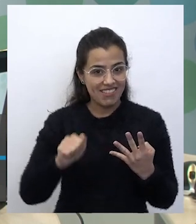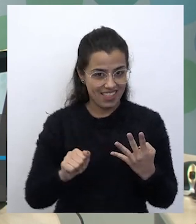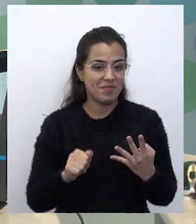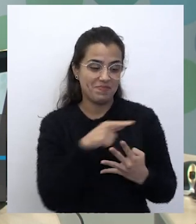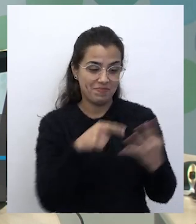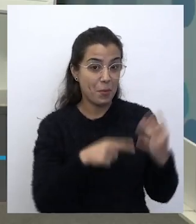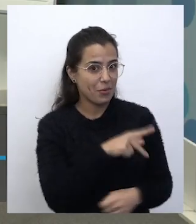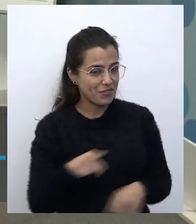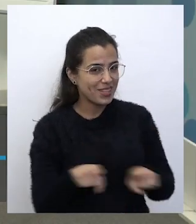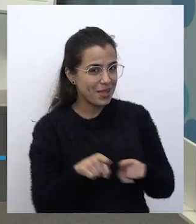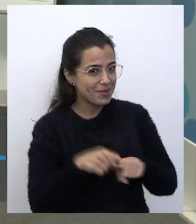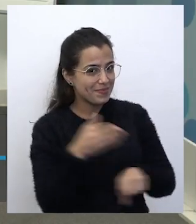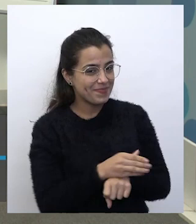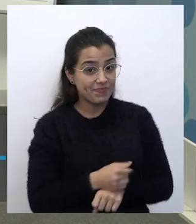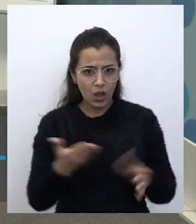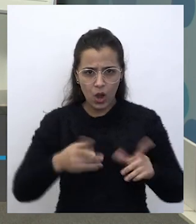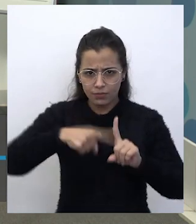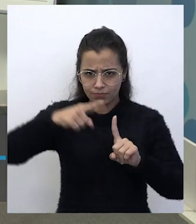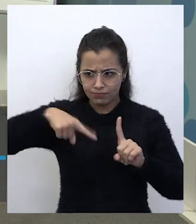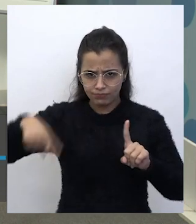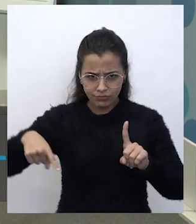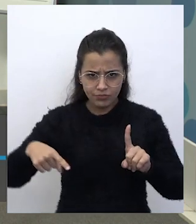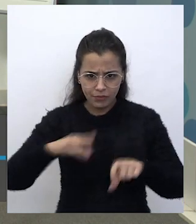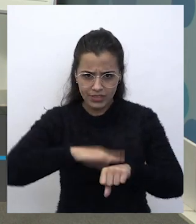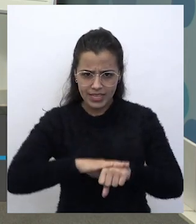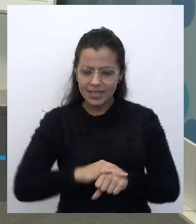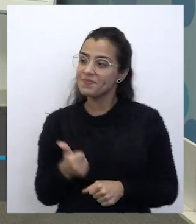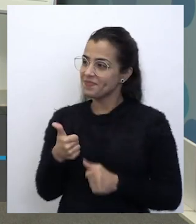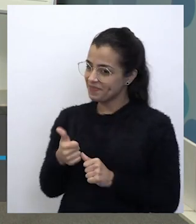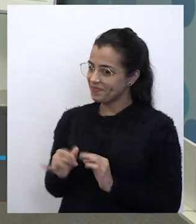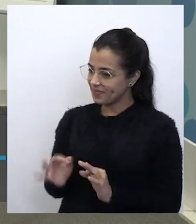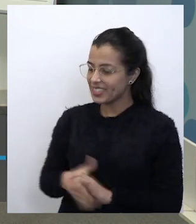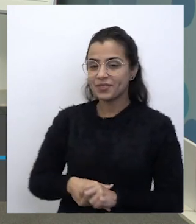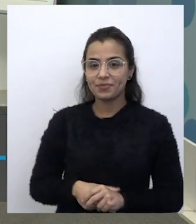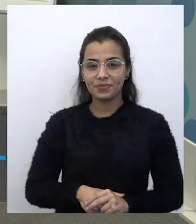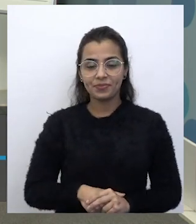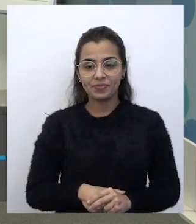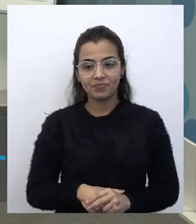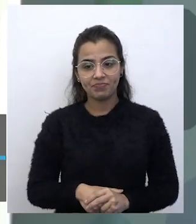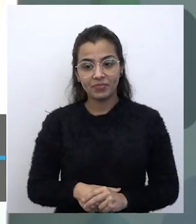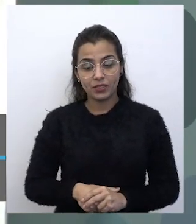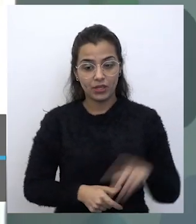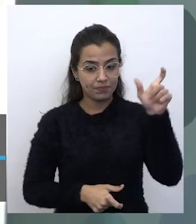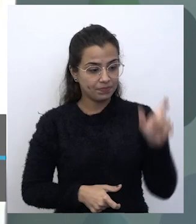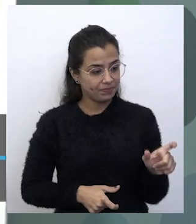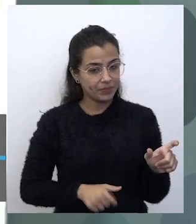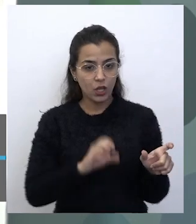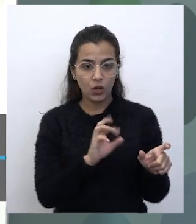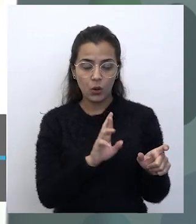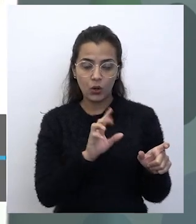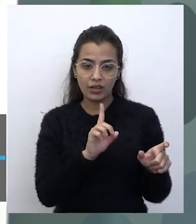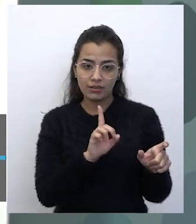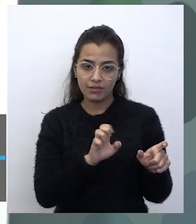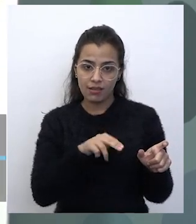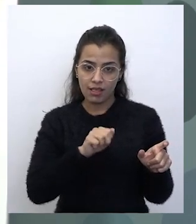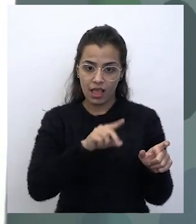gráfico? Vamos sim. Então, vem aqui comigo, por favor. Eu marquei os pares ordenados aqui do lado de novo, só para ficar mais fácil. E a gente vai seguindo aí